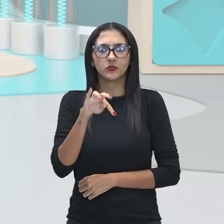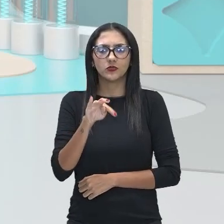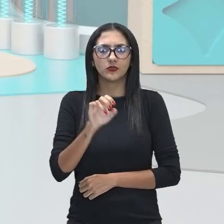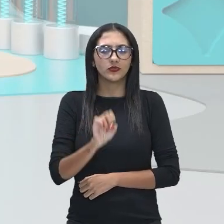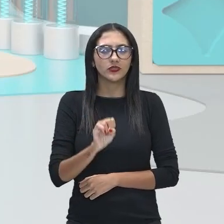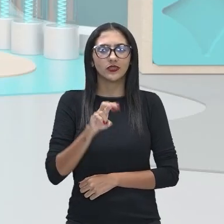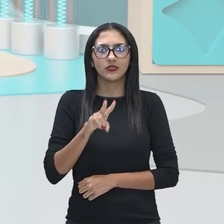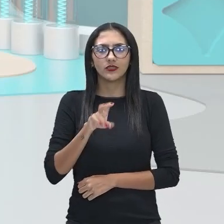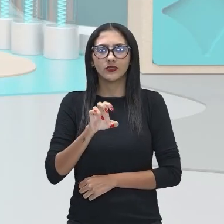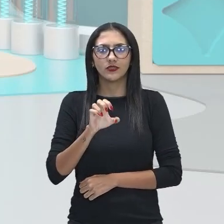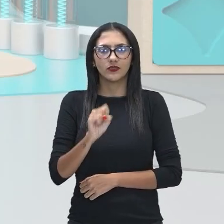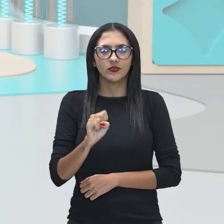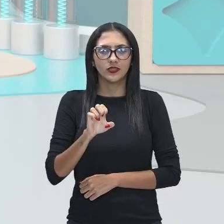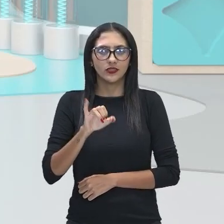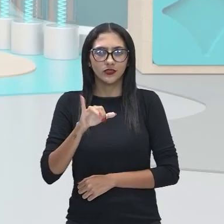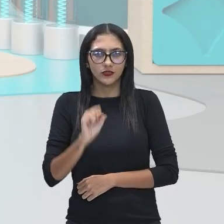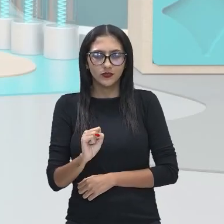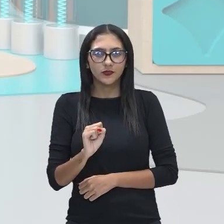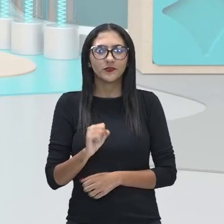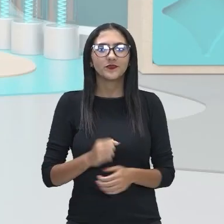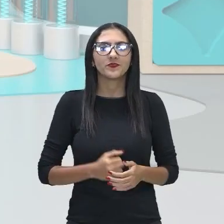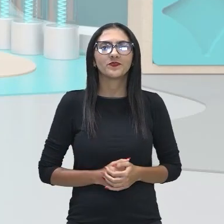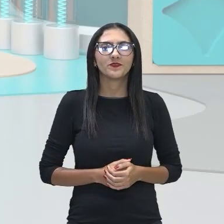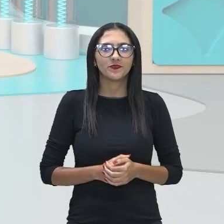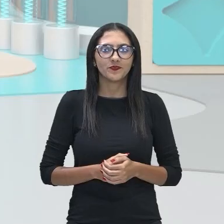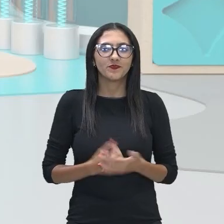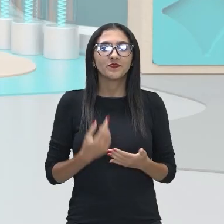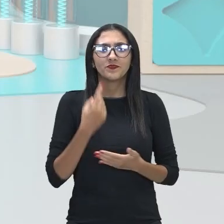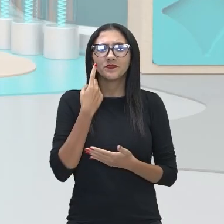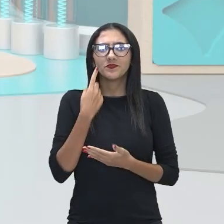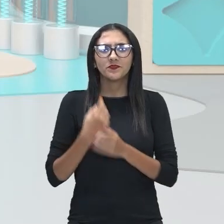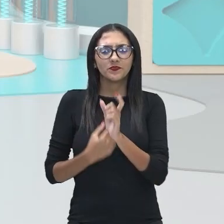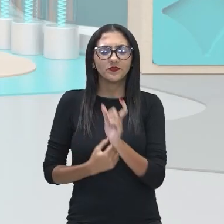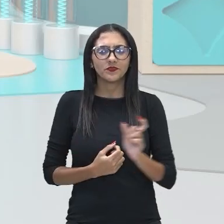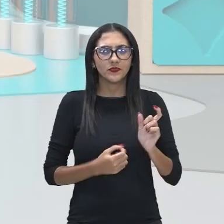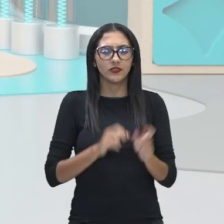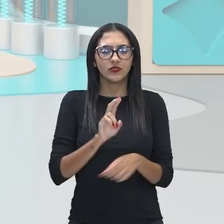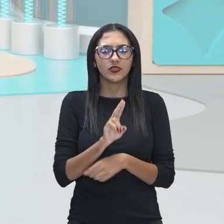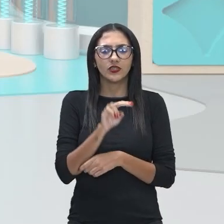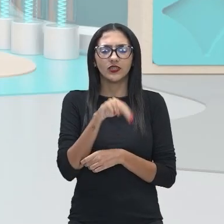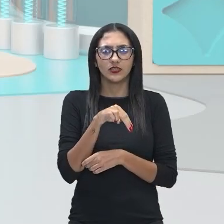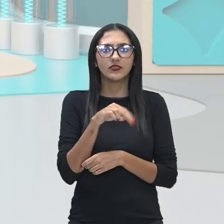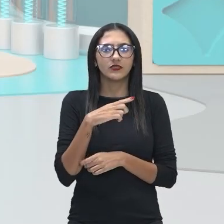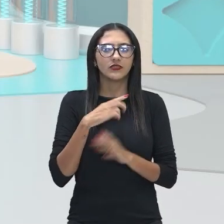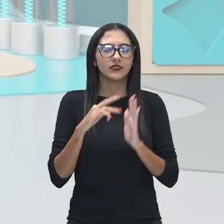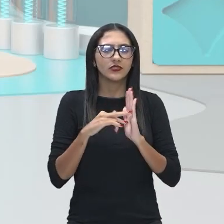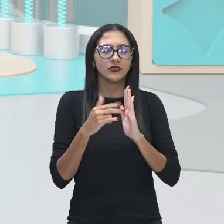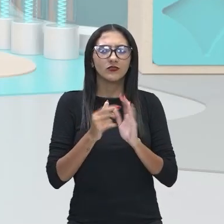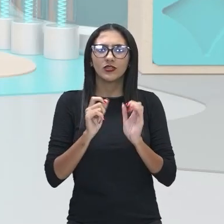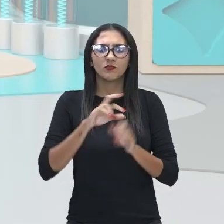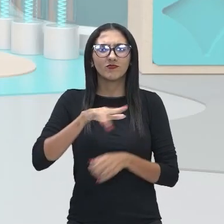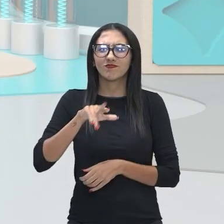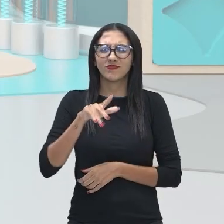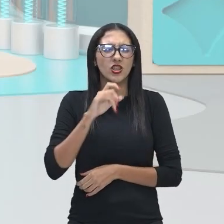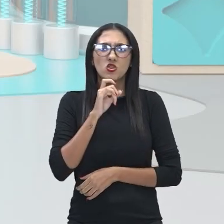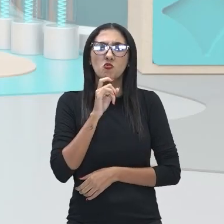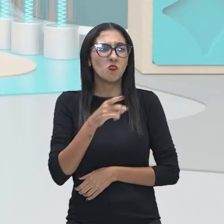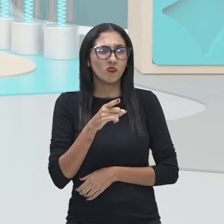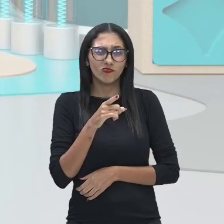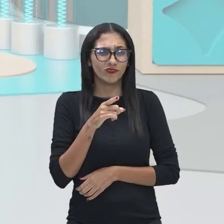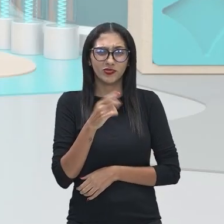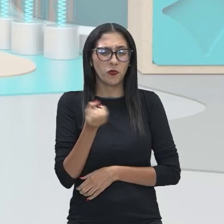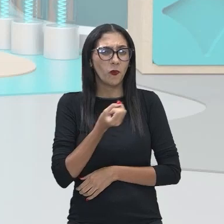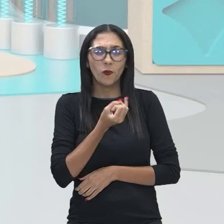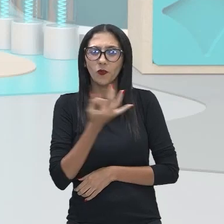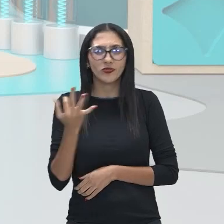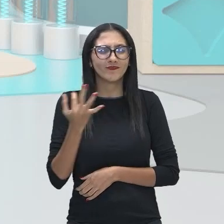incontáveis. Então, quando eu coloquei a letrinha un na frente do countable, né, ele já ficou não contável, né,